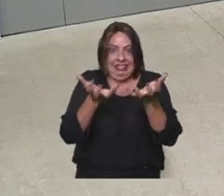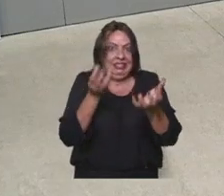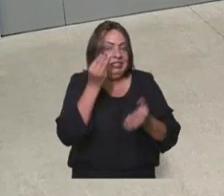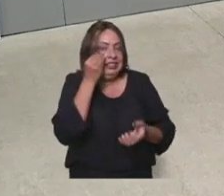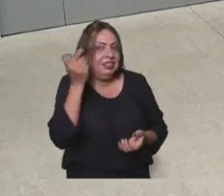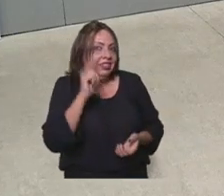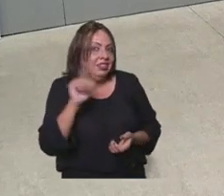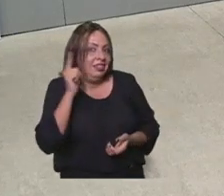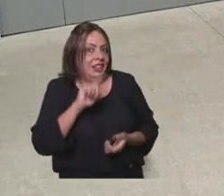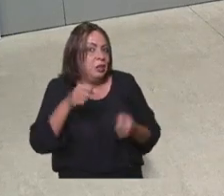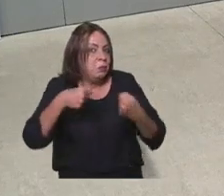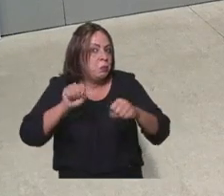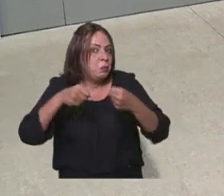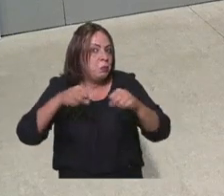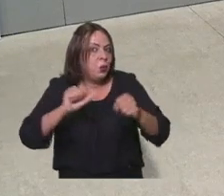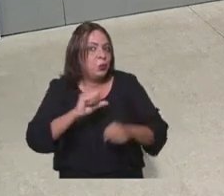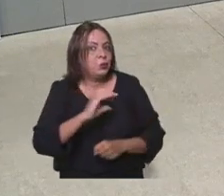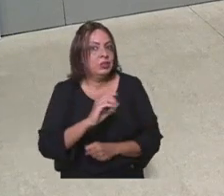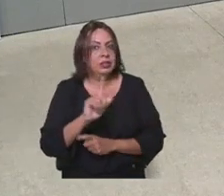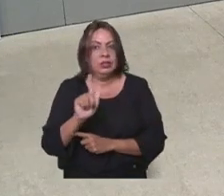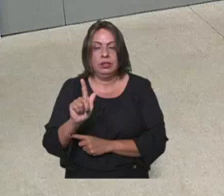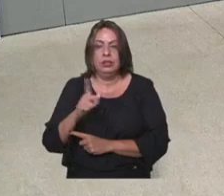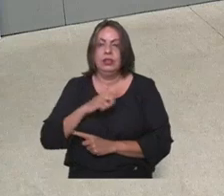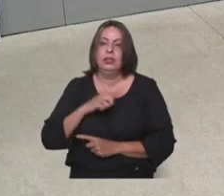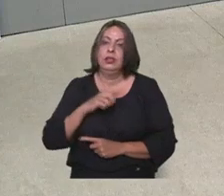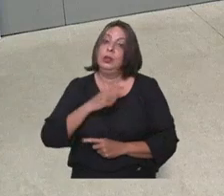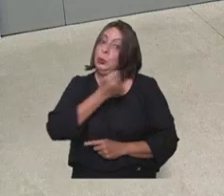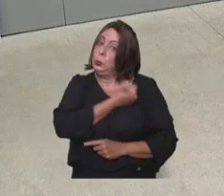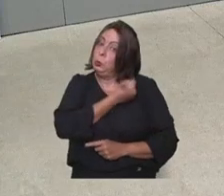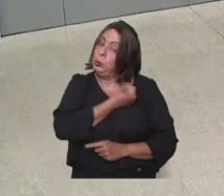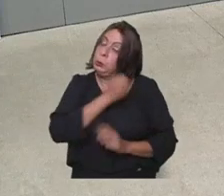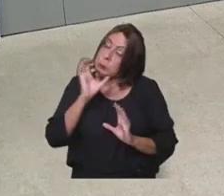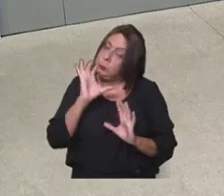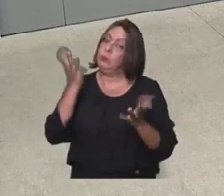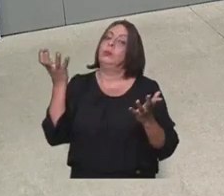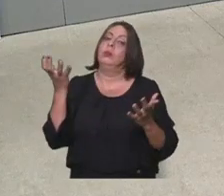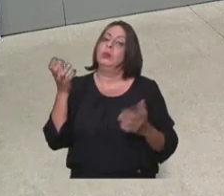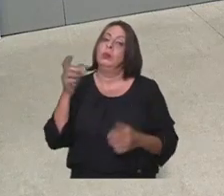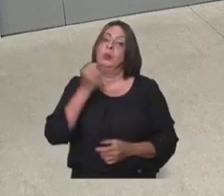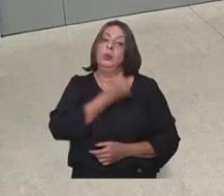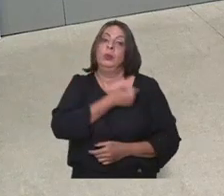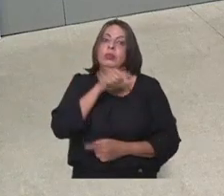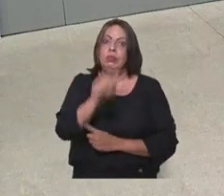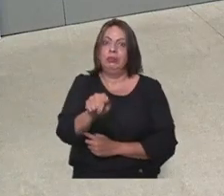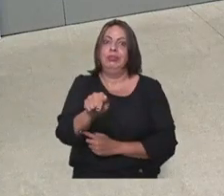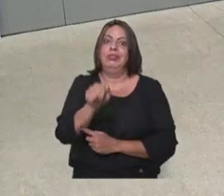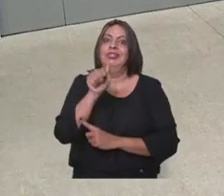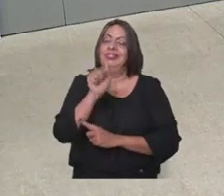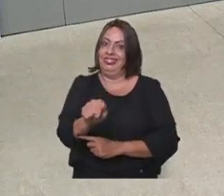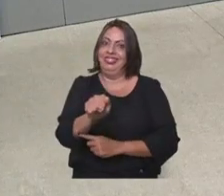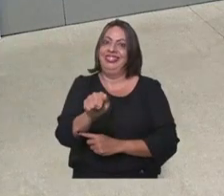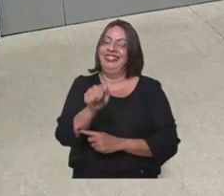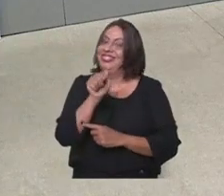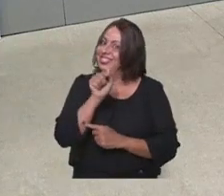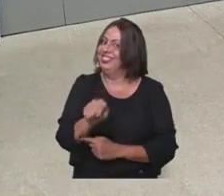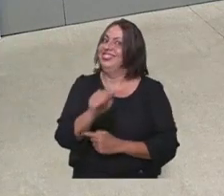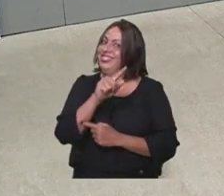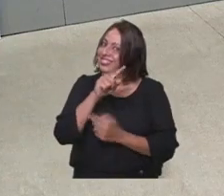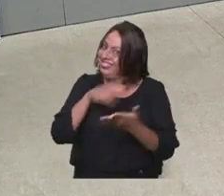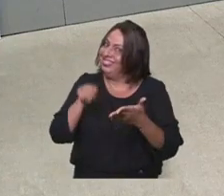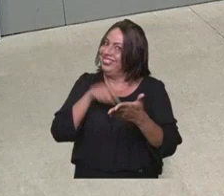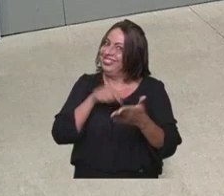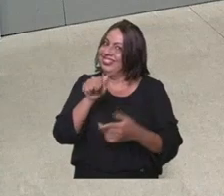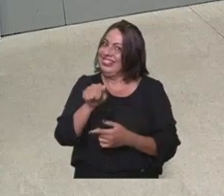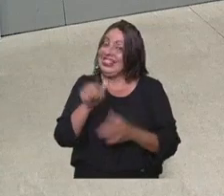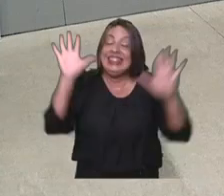quem é que vai levar essa moto Honda CG. Tem bolinha que pode ser decisiva e eu chamo agora. Número 7. 7, marque